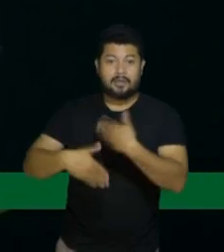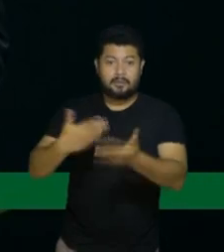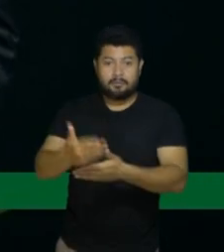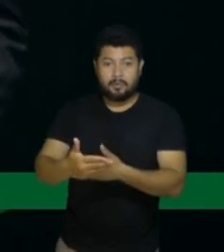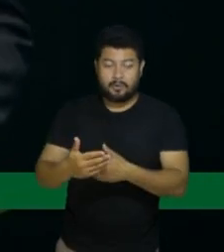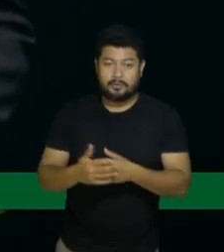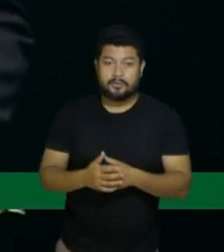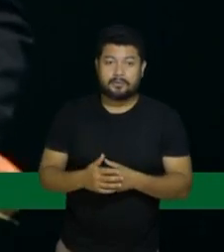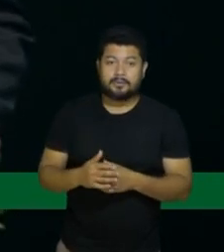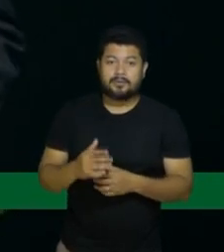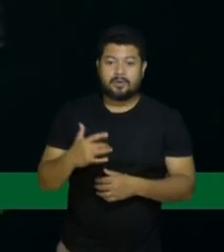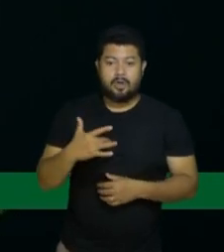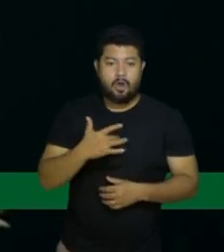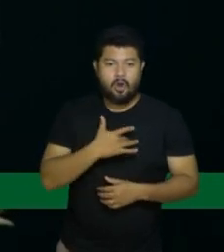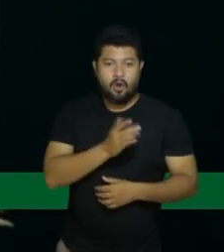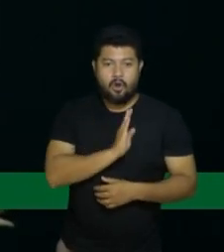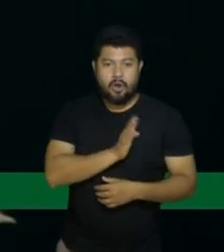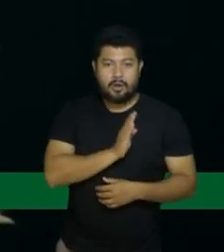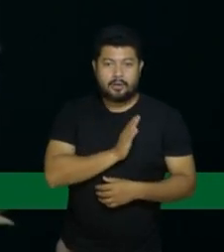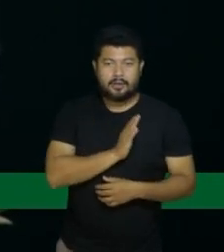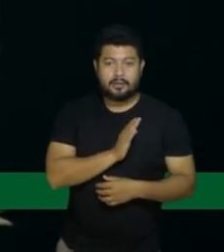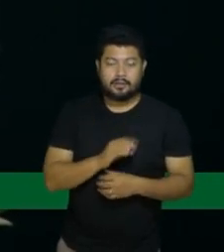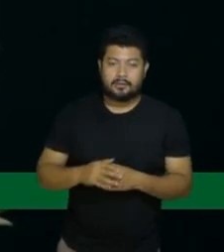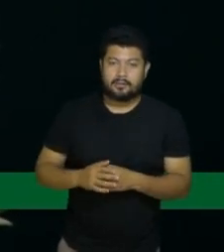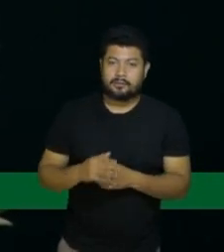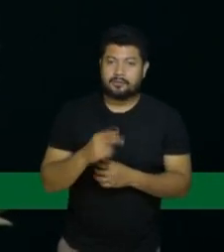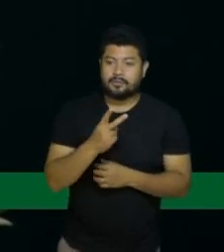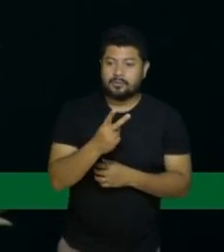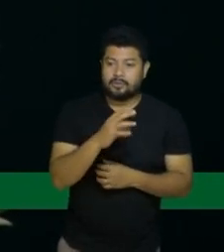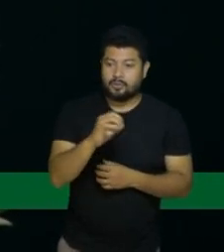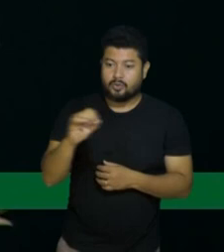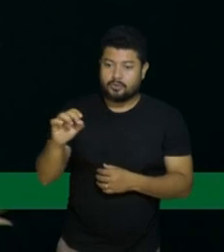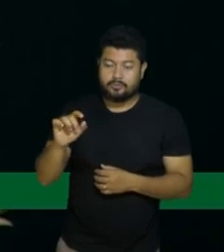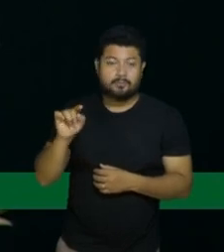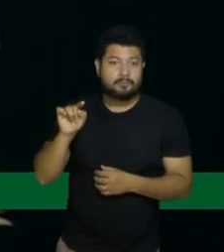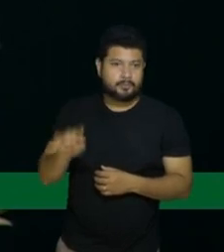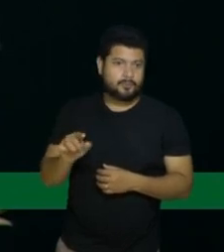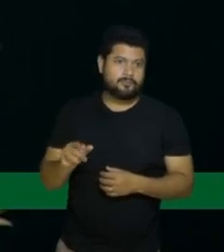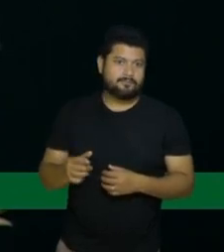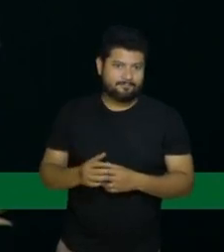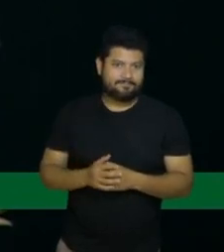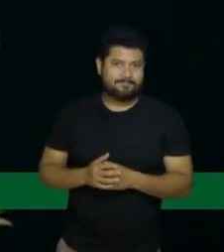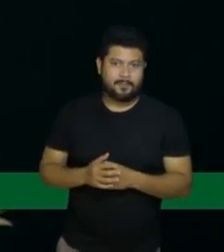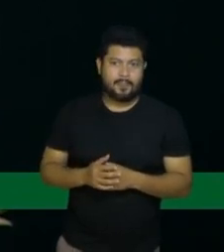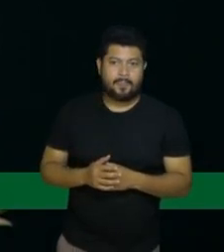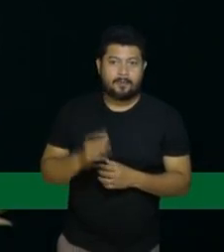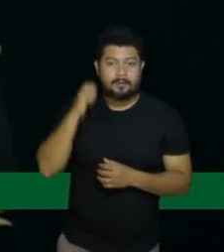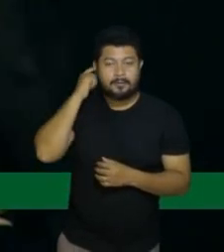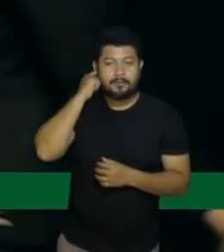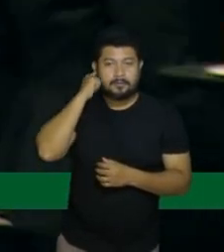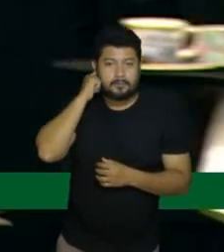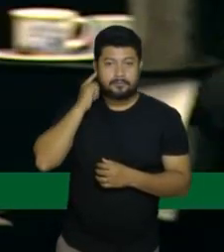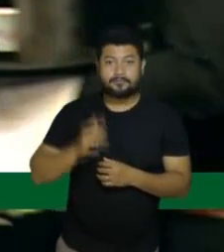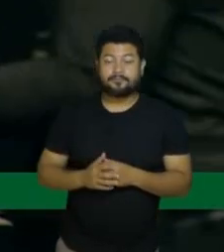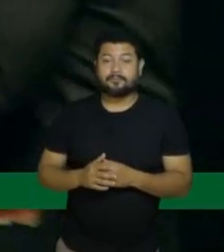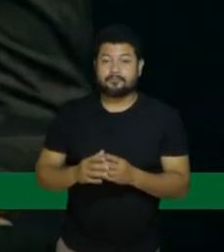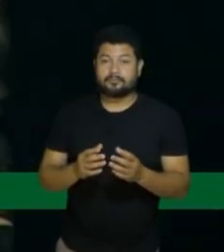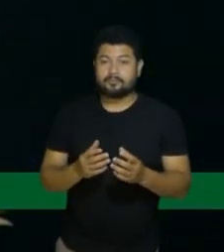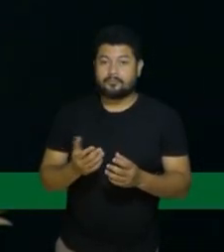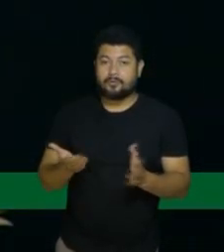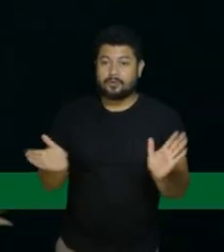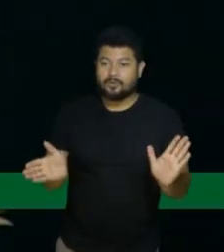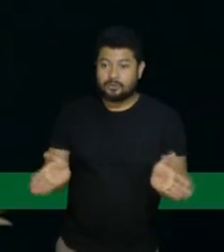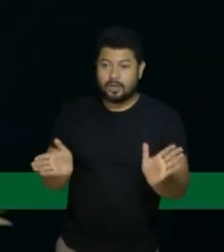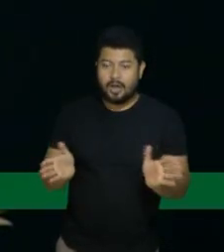4500 procedimentos de transplantes esse ano e isso faz com que muitas vidas e famílias